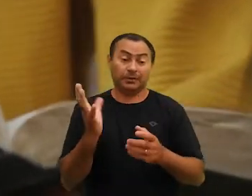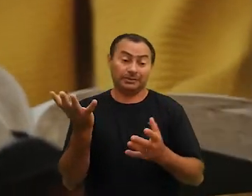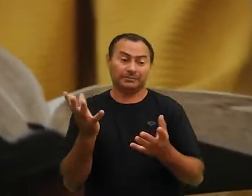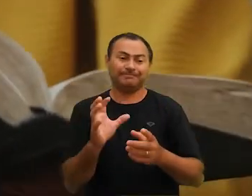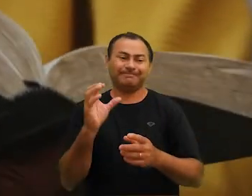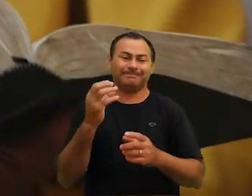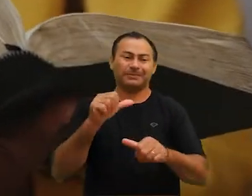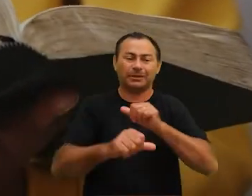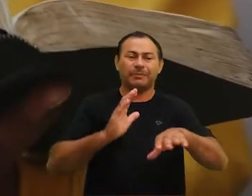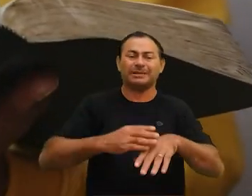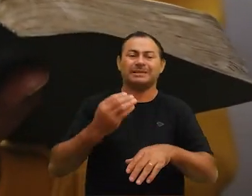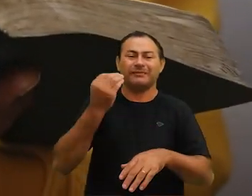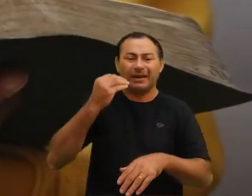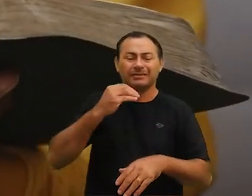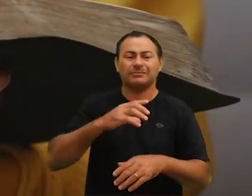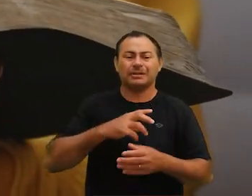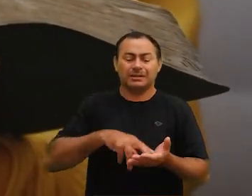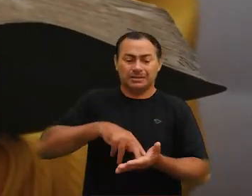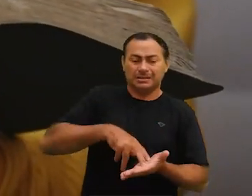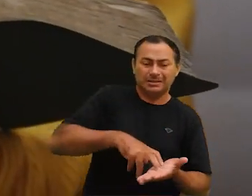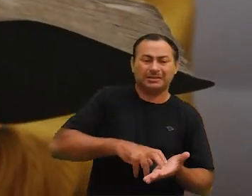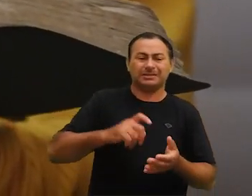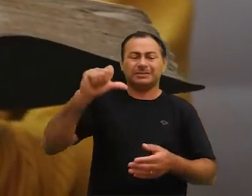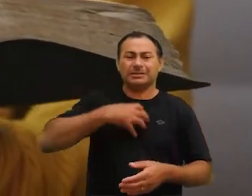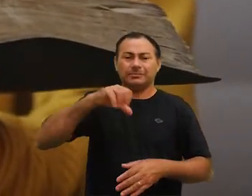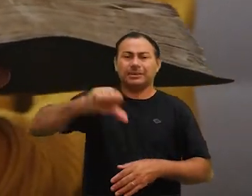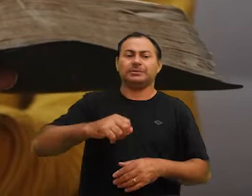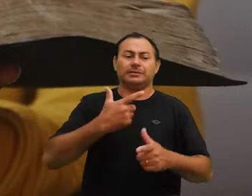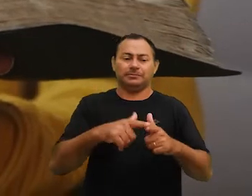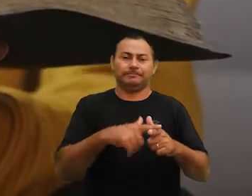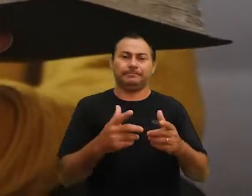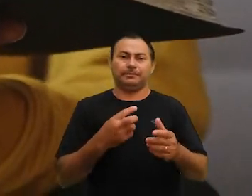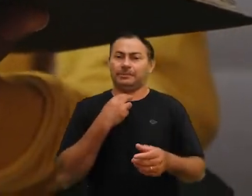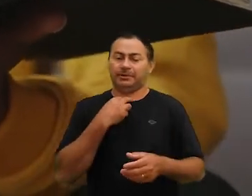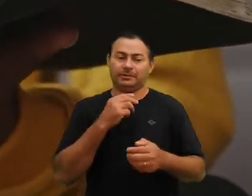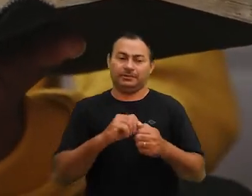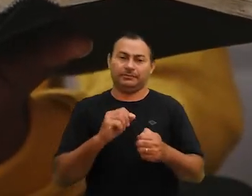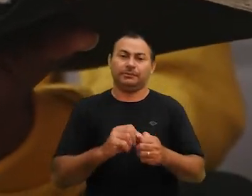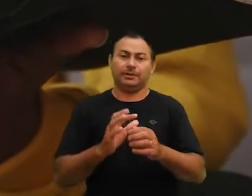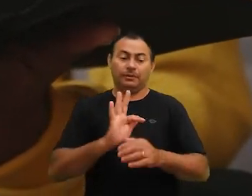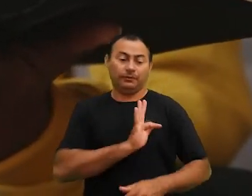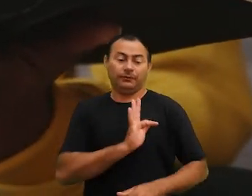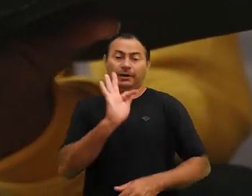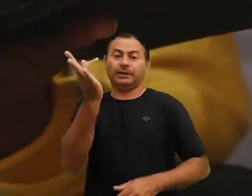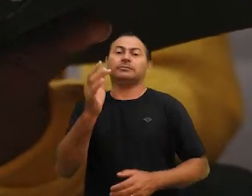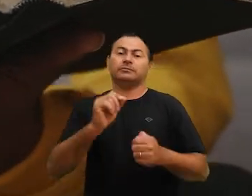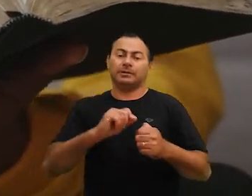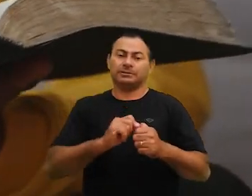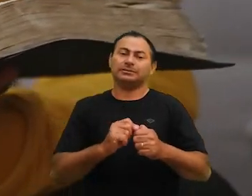acabar enfraquecendo ainda mais o ânimo daquelas pessoas que estão com problemas. E os fariseus